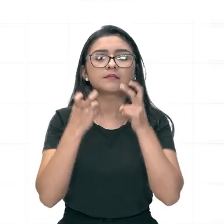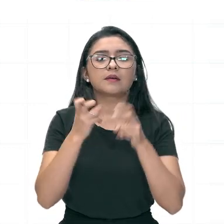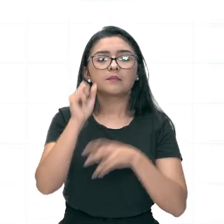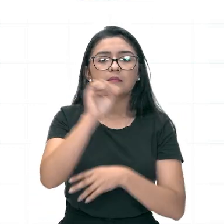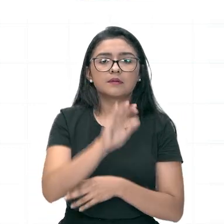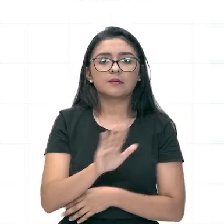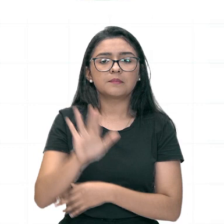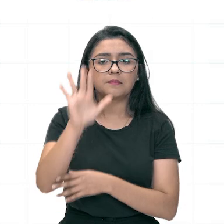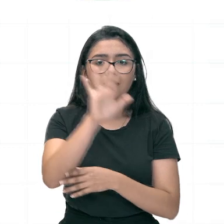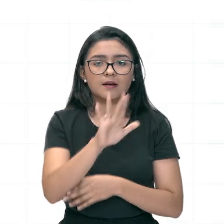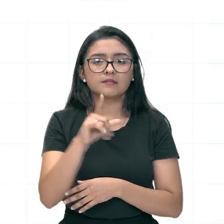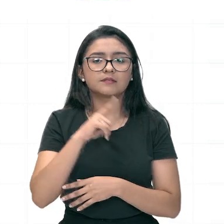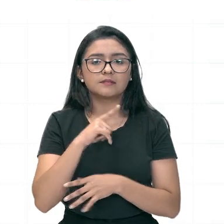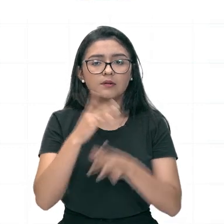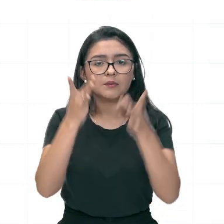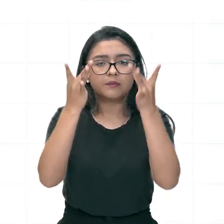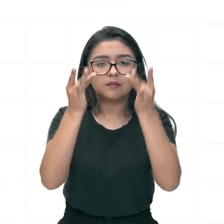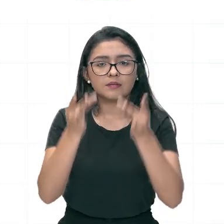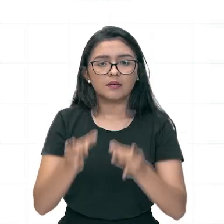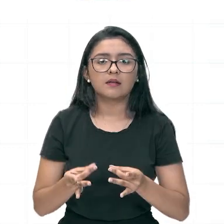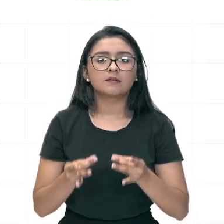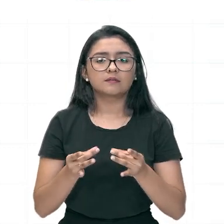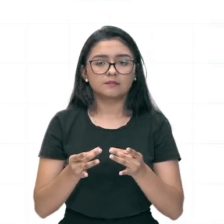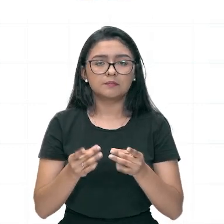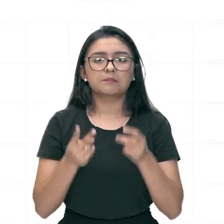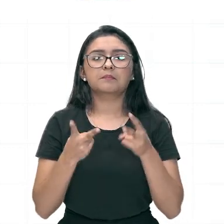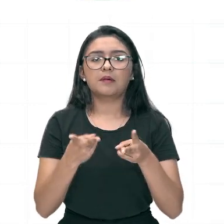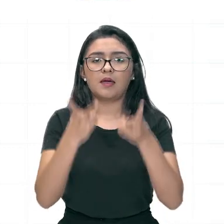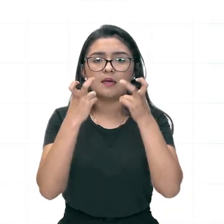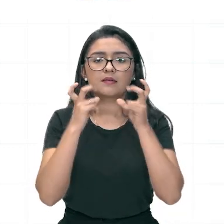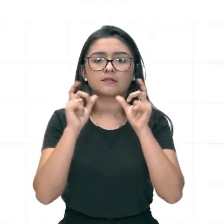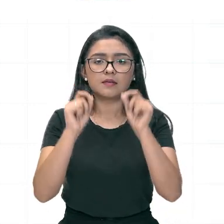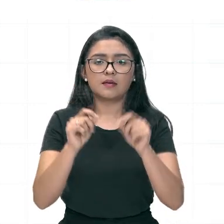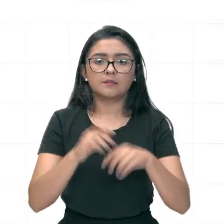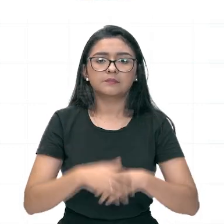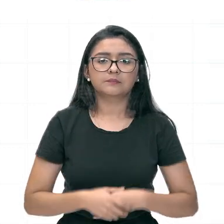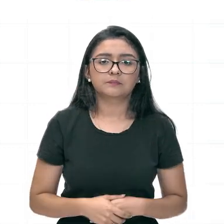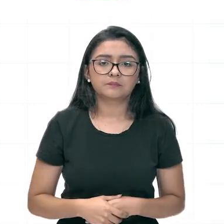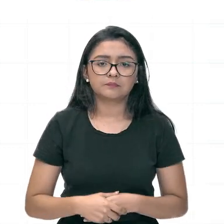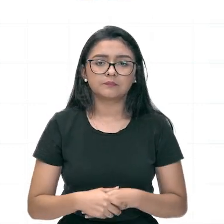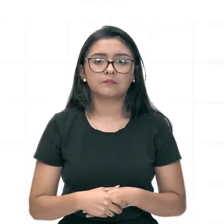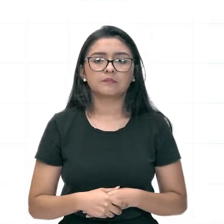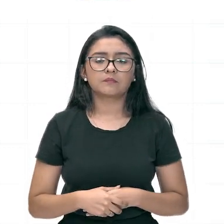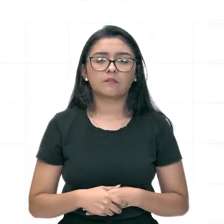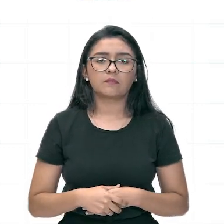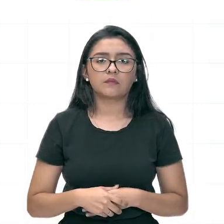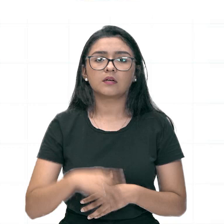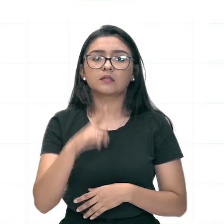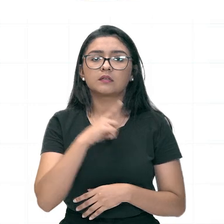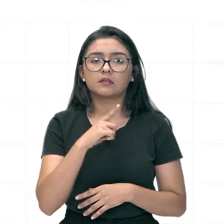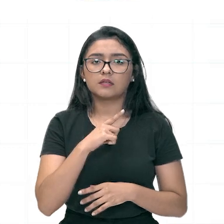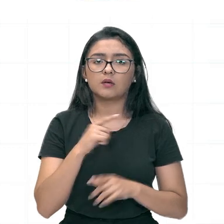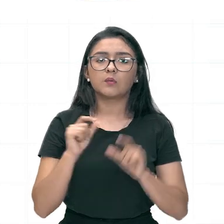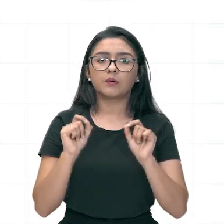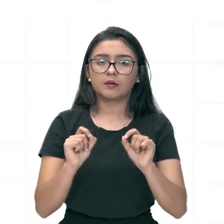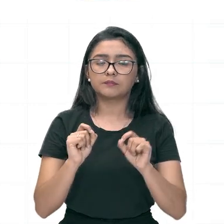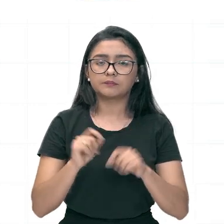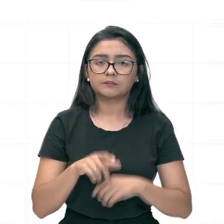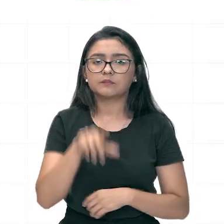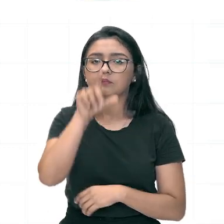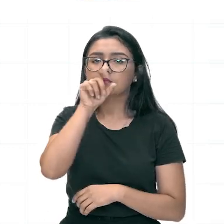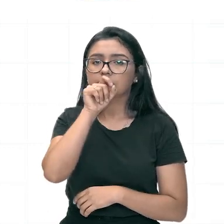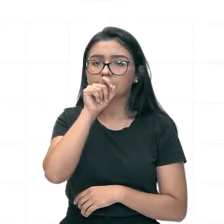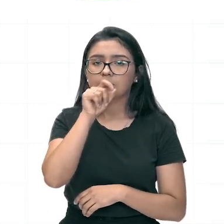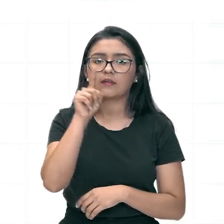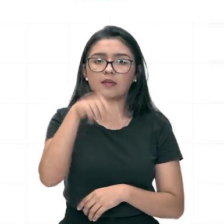aí na imagem, tem um detalhe dali da ave, você pode observar a traqueia e próximo da traqueia tem uma região ali